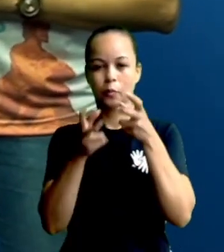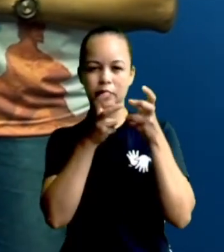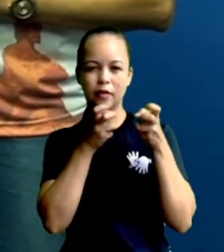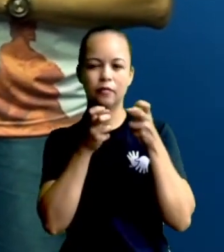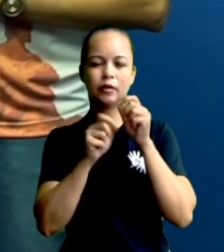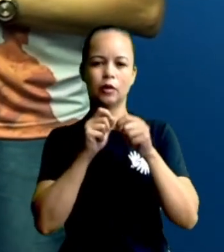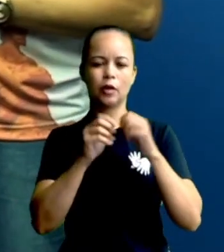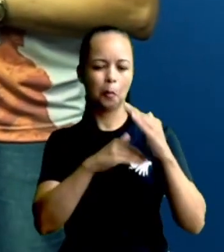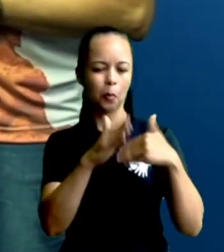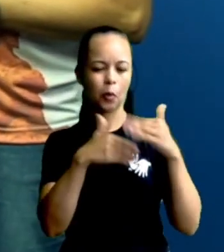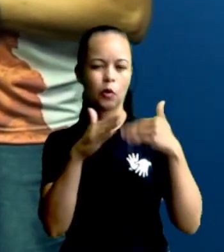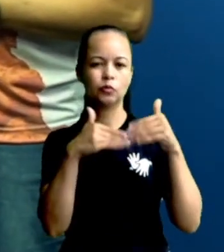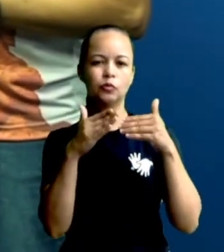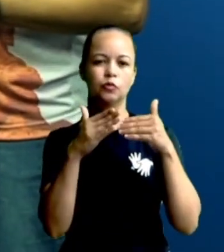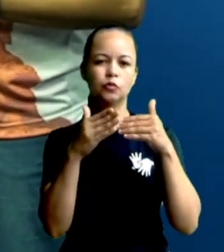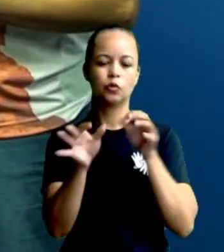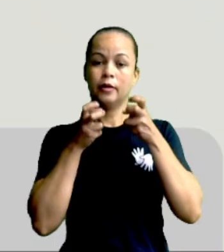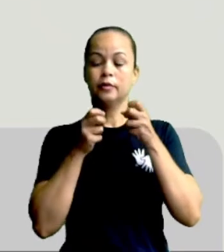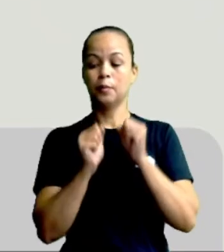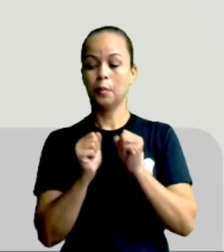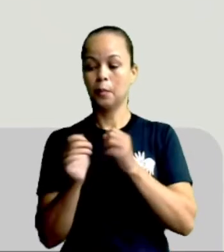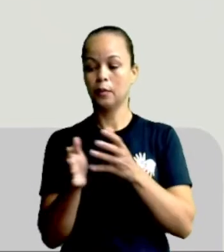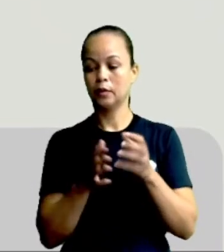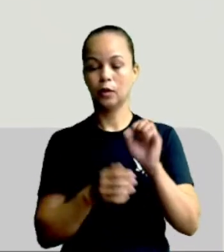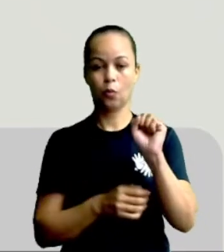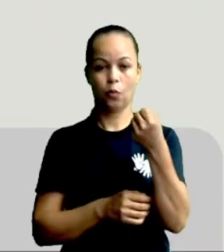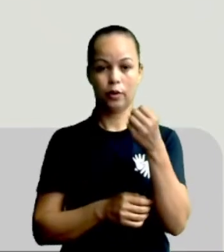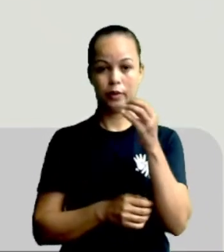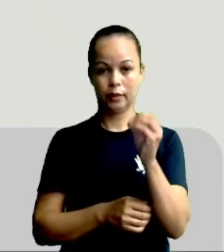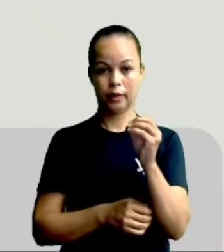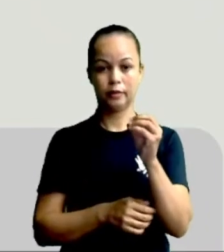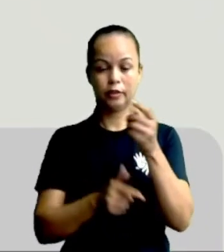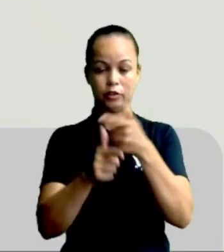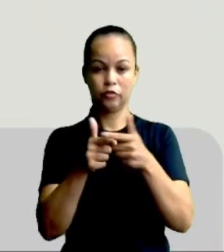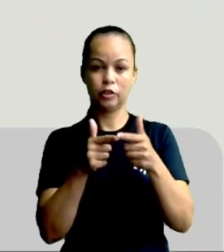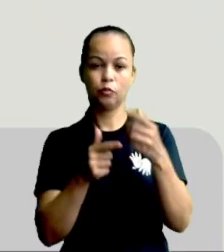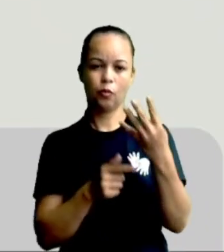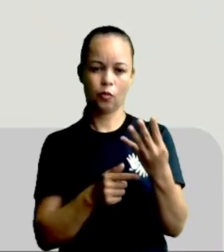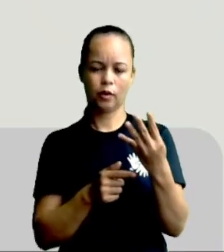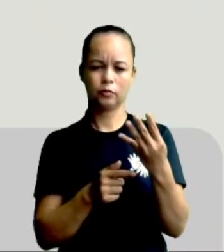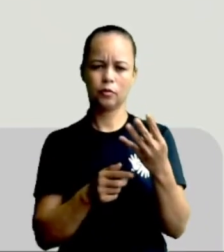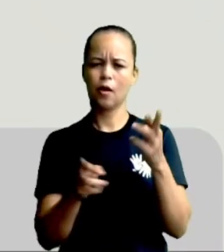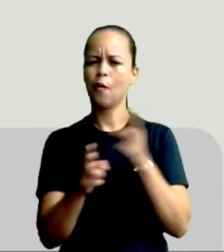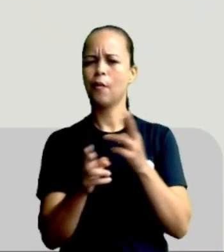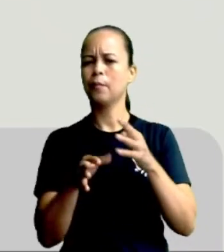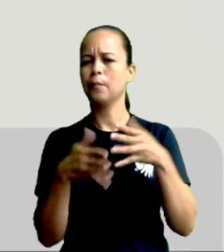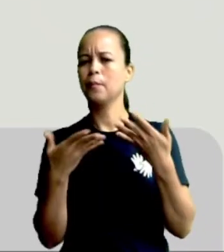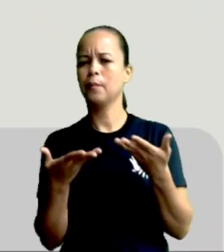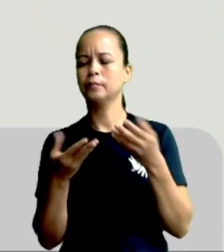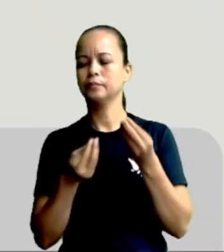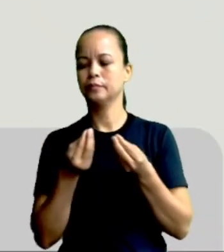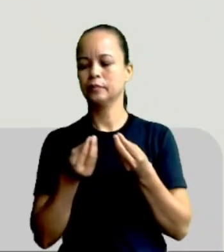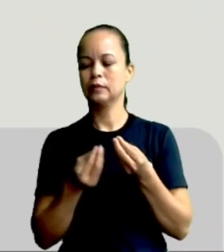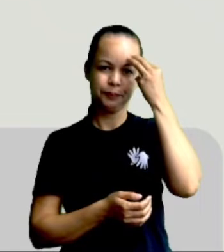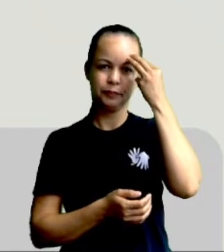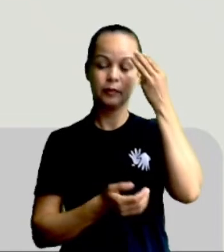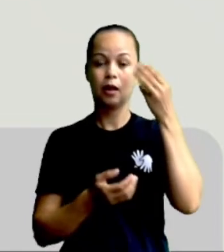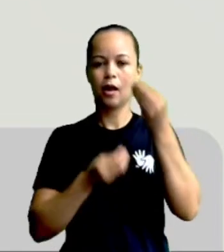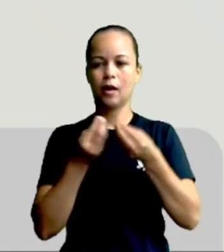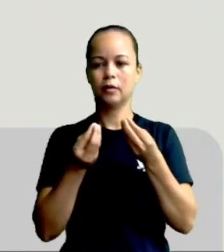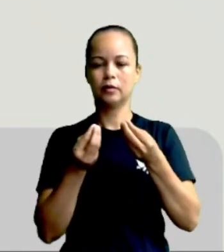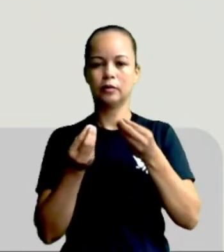comprou o número de picolés correspondente ao número total de alunos e que nesse dia foram servidos